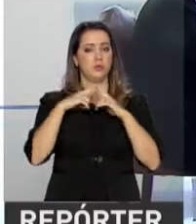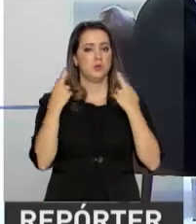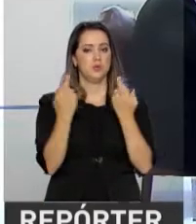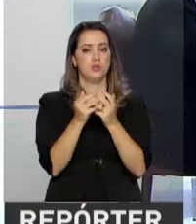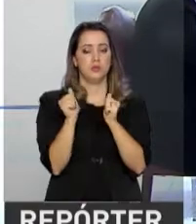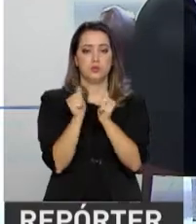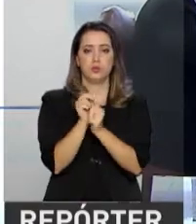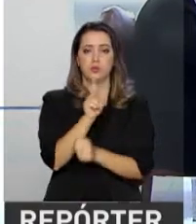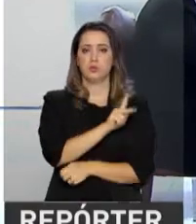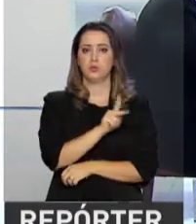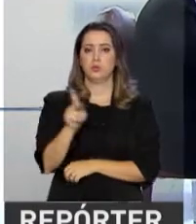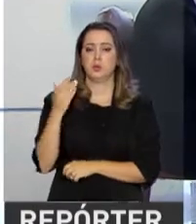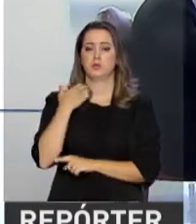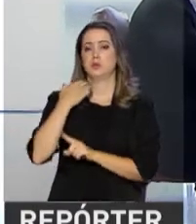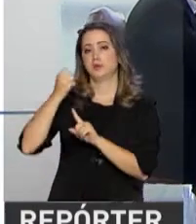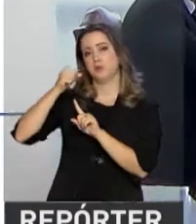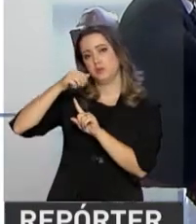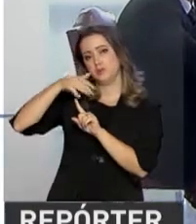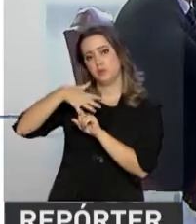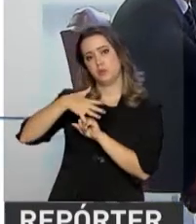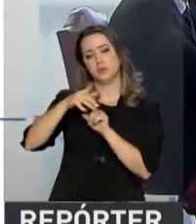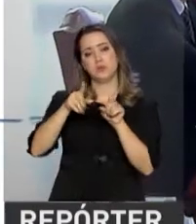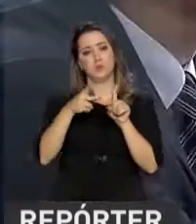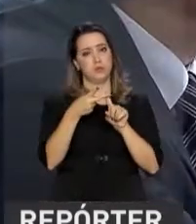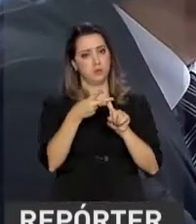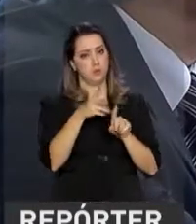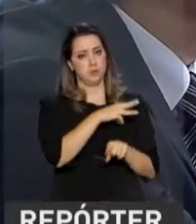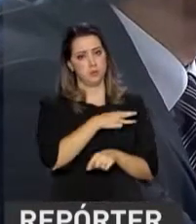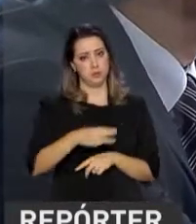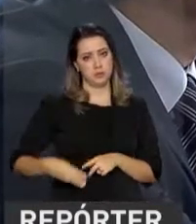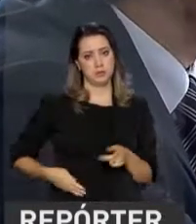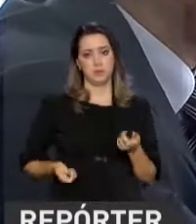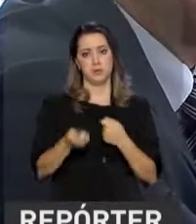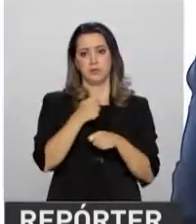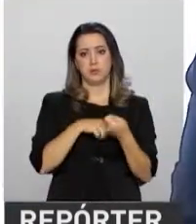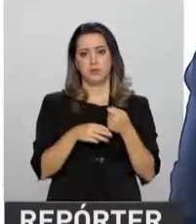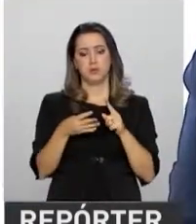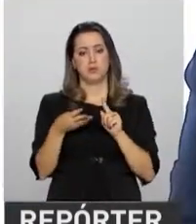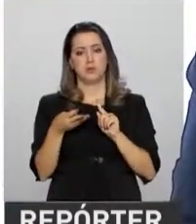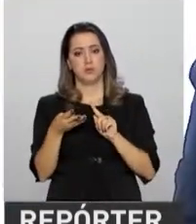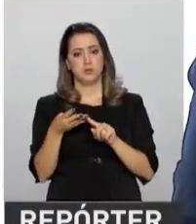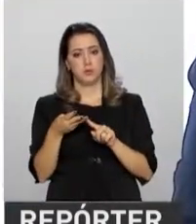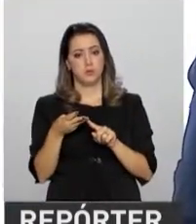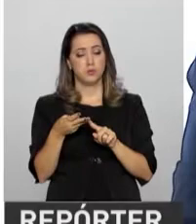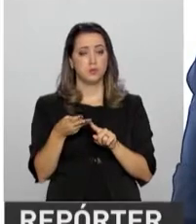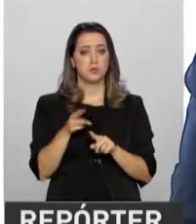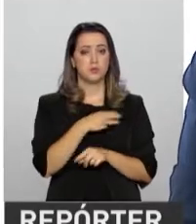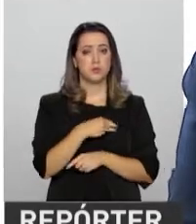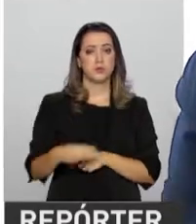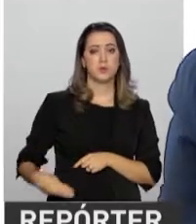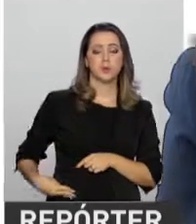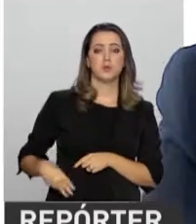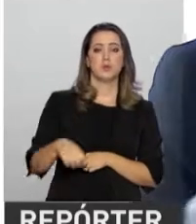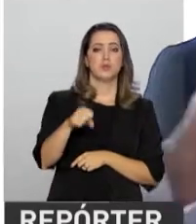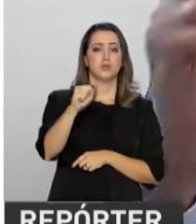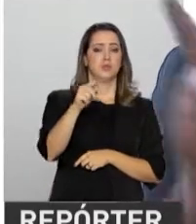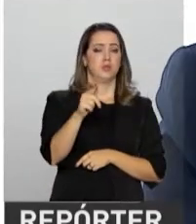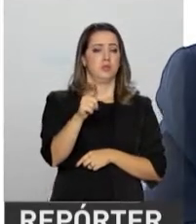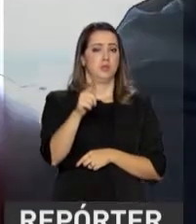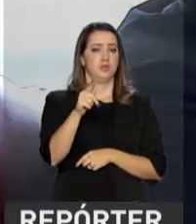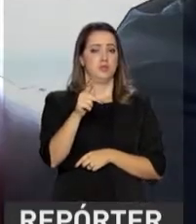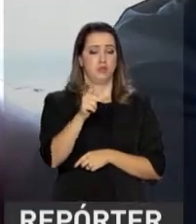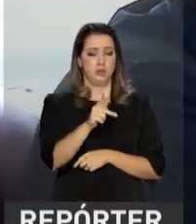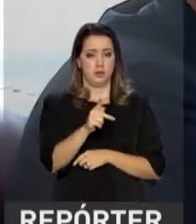com o presidente do Banco Central, William Goldfein, com o ministro da Fazenda, Henrique Meirelles, e com o ministro da Secretaria-Geral da Presidência